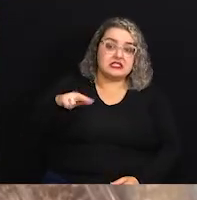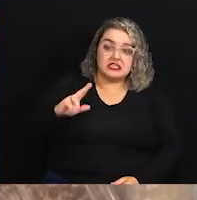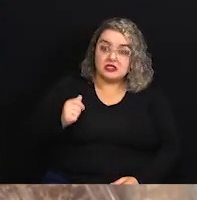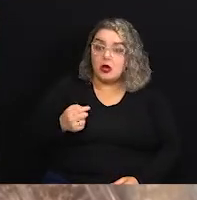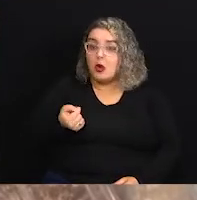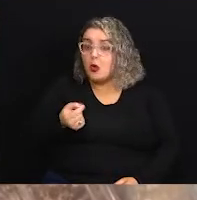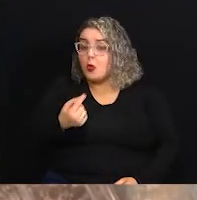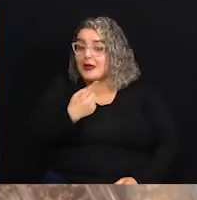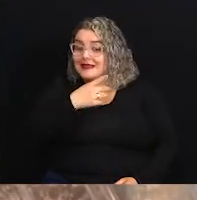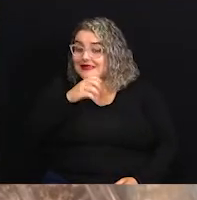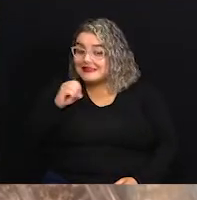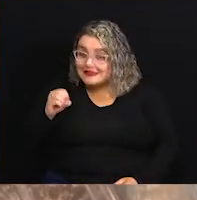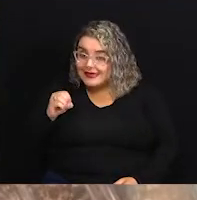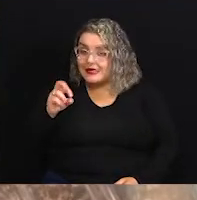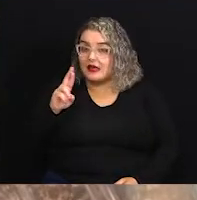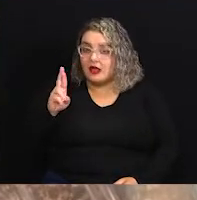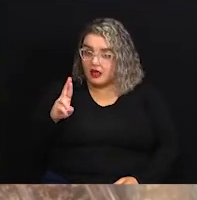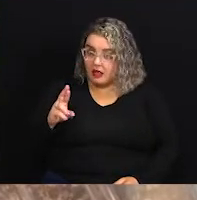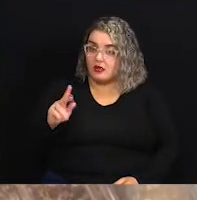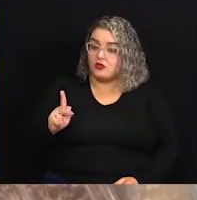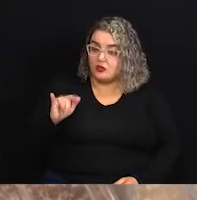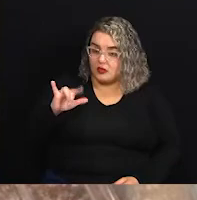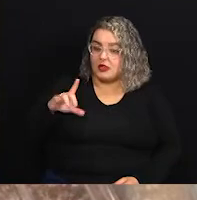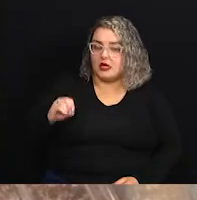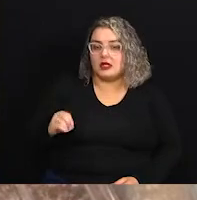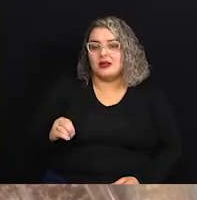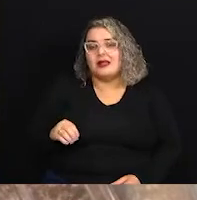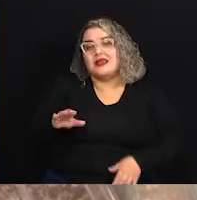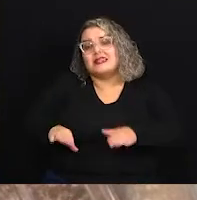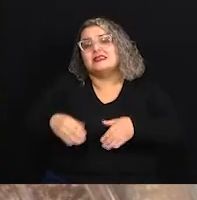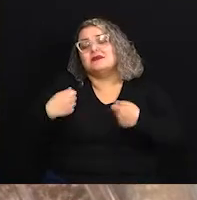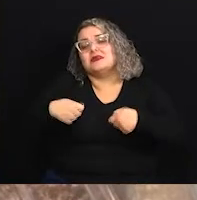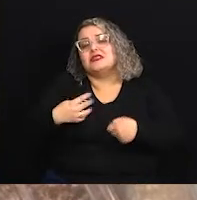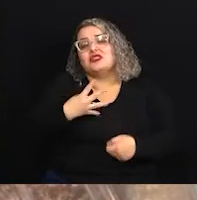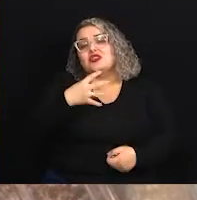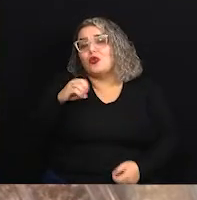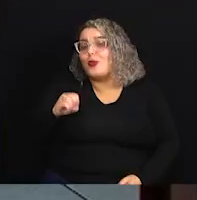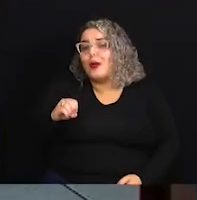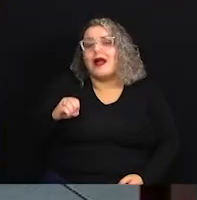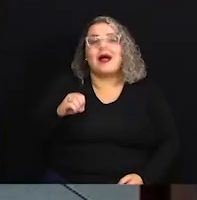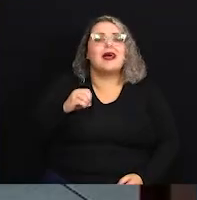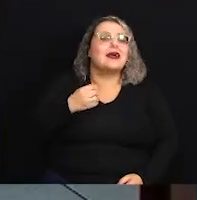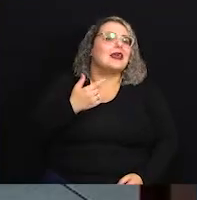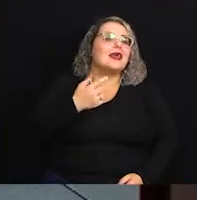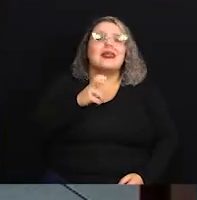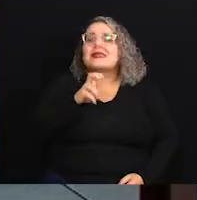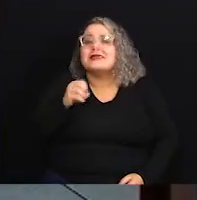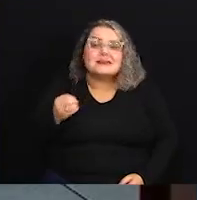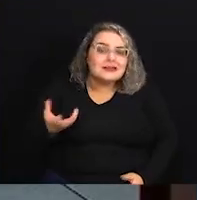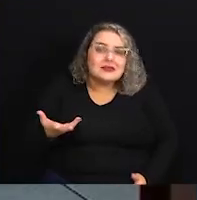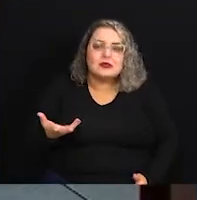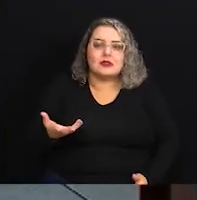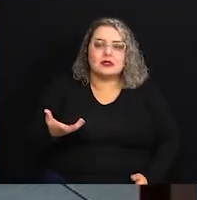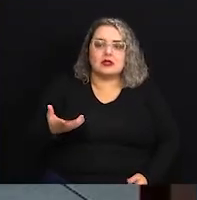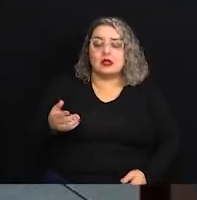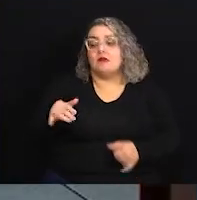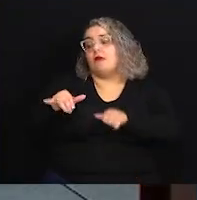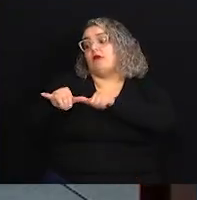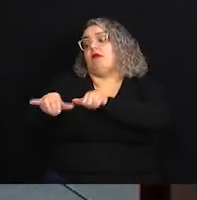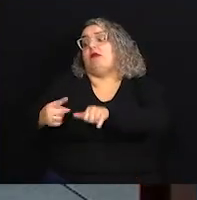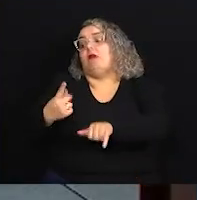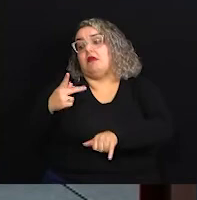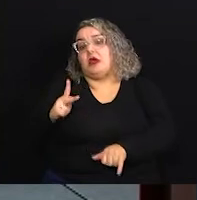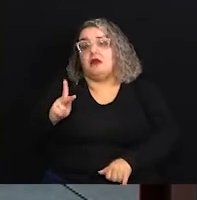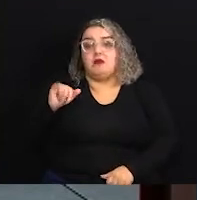torno de quase R$100 o quilo, às vezes a pessoa, para a receita dela, precisa de 40, 50 gramas. Então ela vai acabar comprando no supermercado um pacote